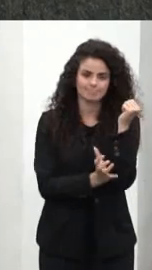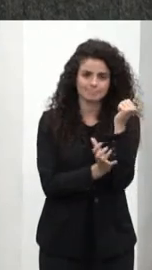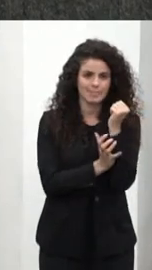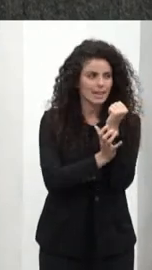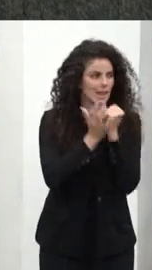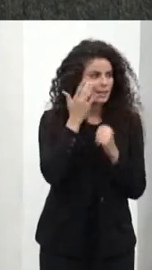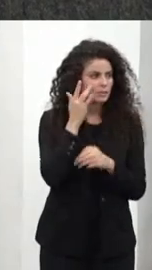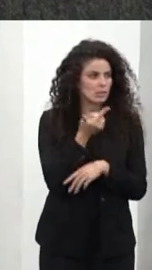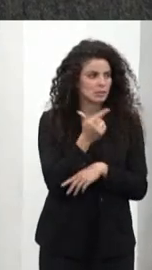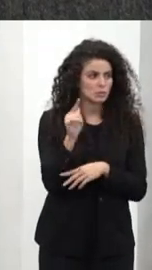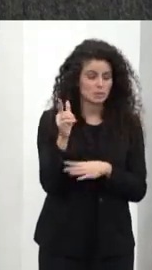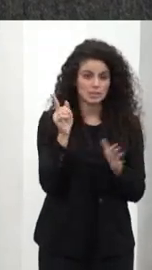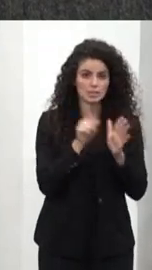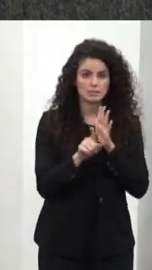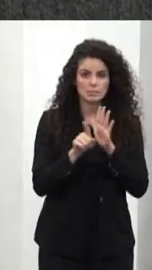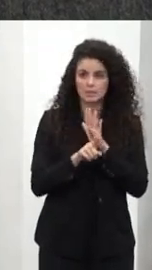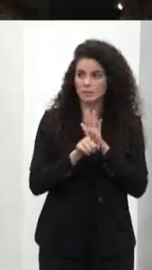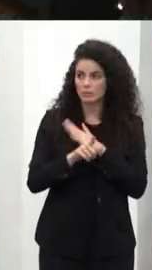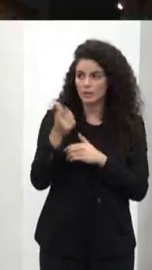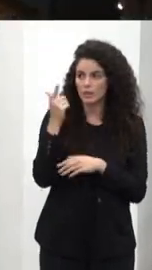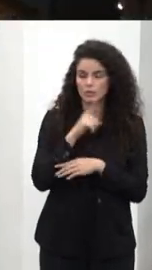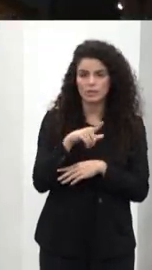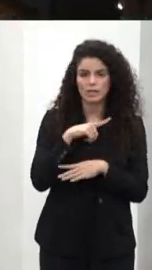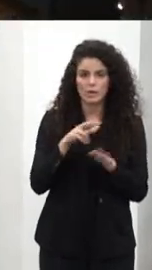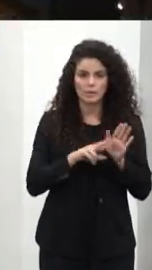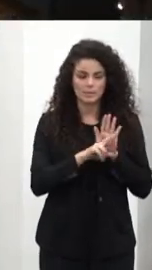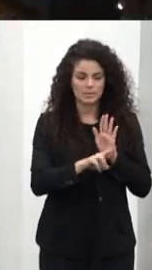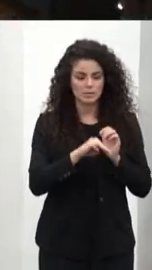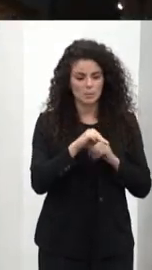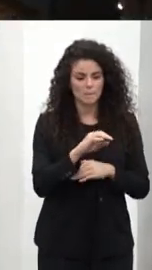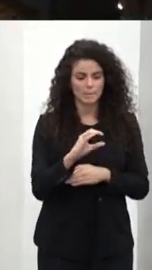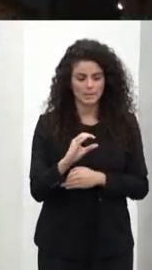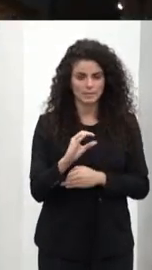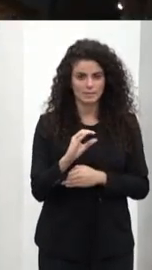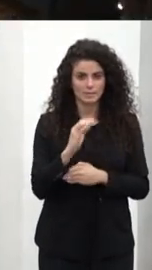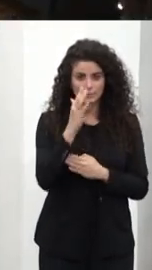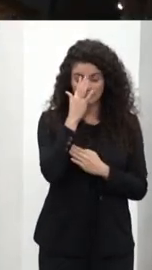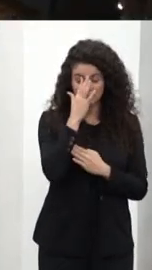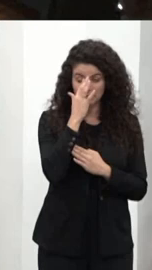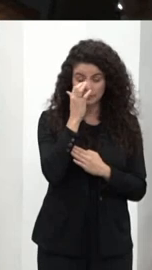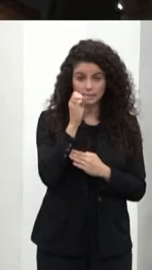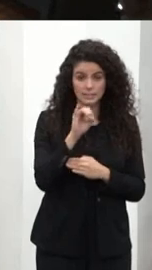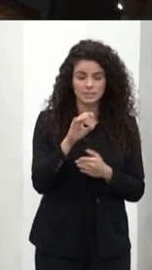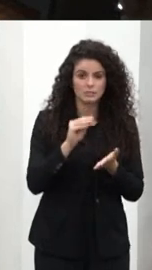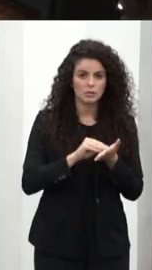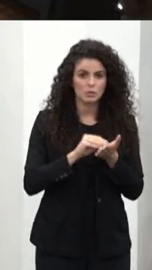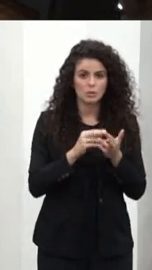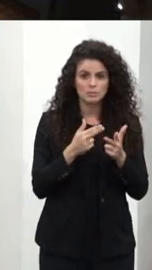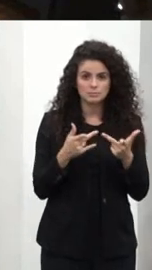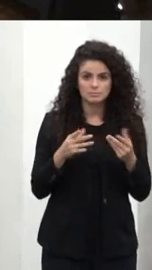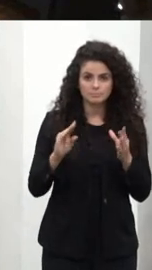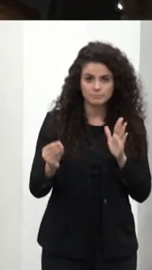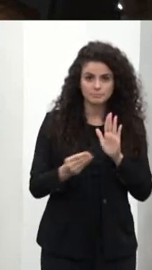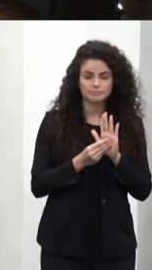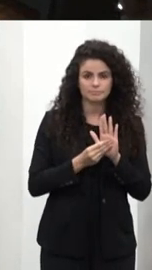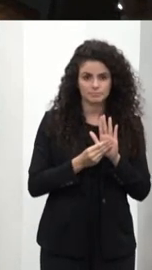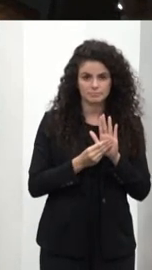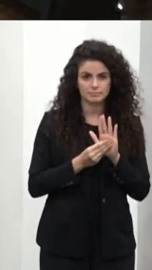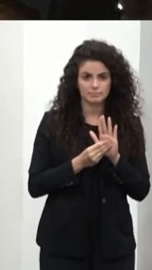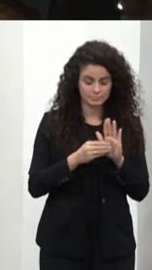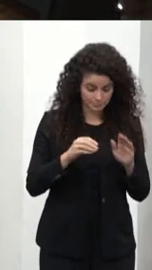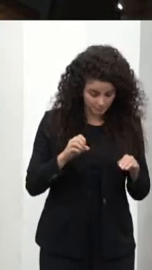eram dirigidas ao representante de domingo Tiago Então eu vou passar se faltou alguma coisa eu tô aqui eu acho que tem uma que perguntou se as